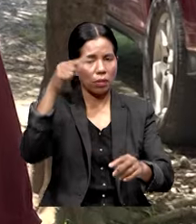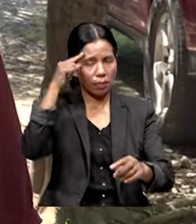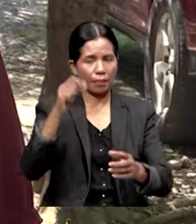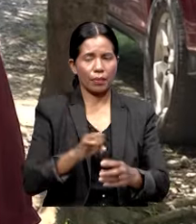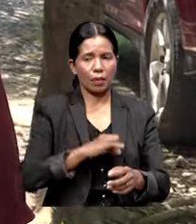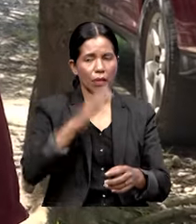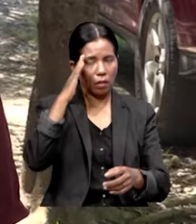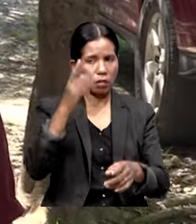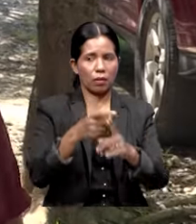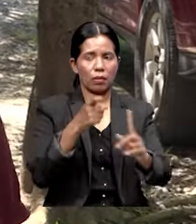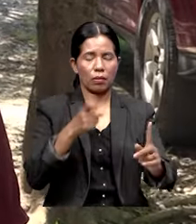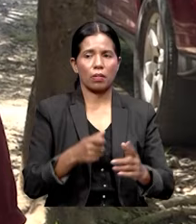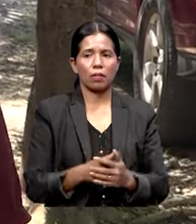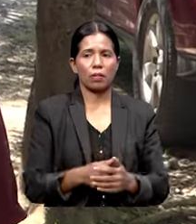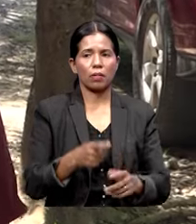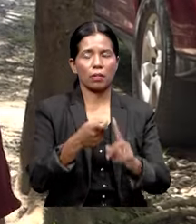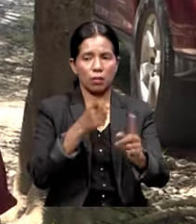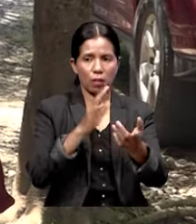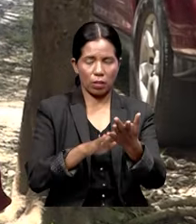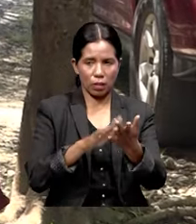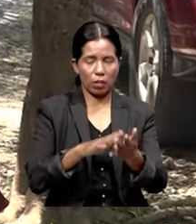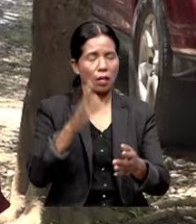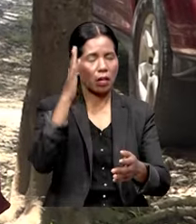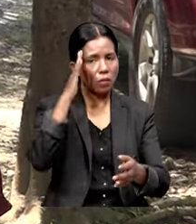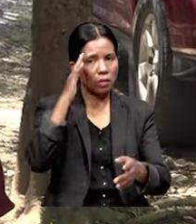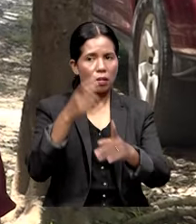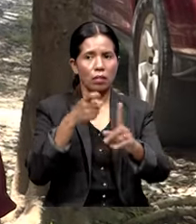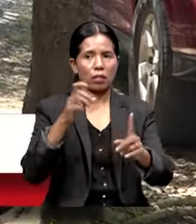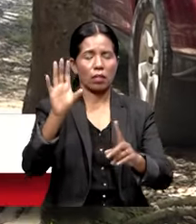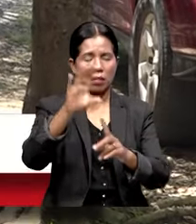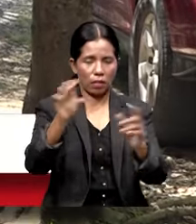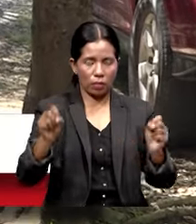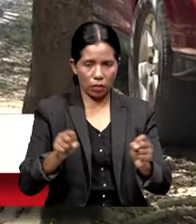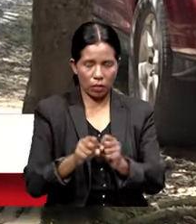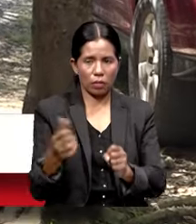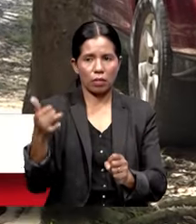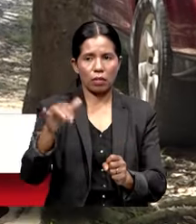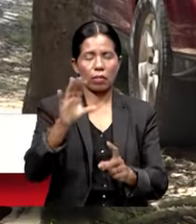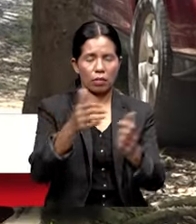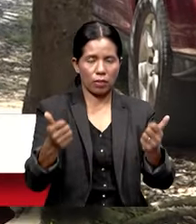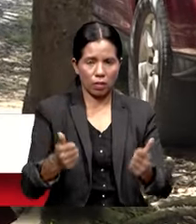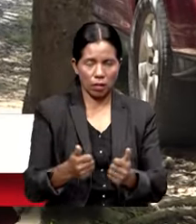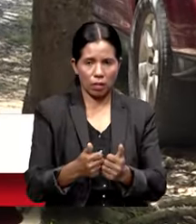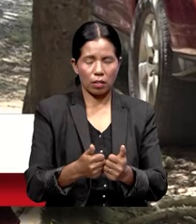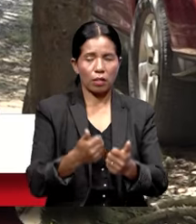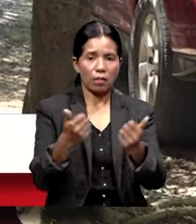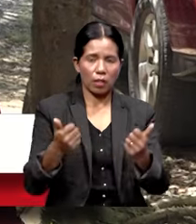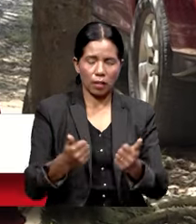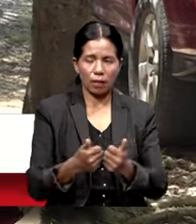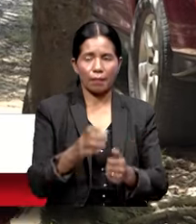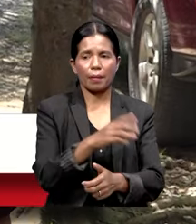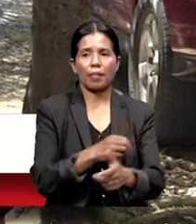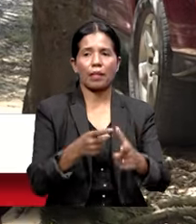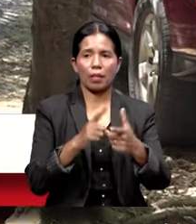lá, mas Rússia Escola. A noite nem é Rússia Autoridade Local, será. Os sepsuco, sefaldeias, homos